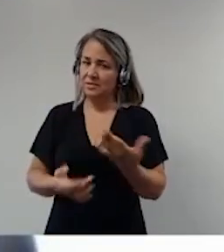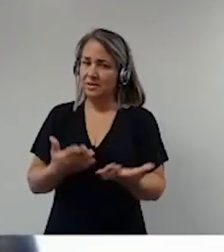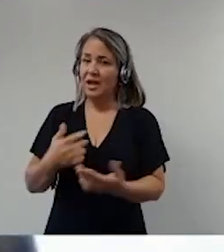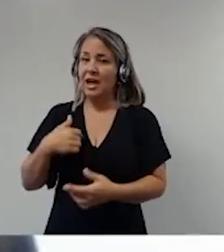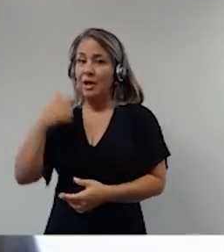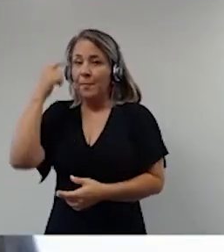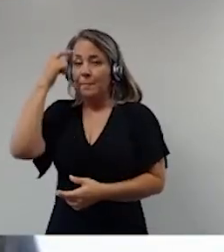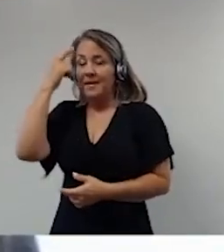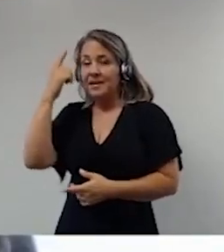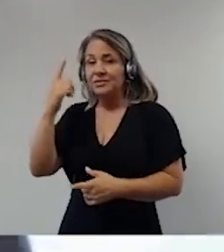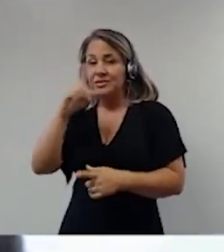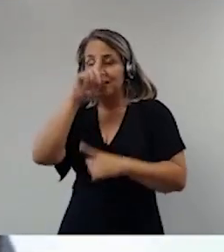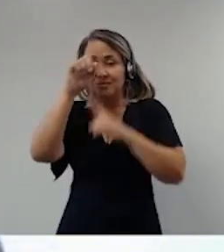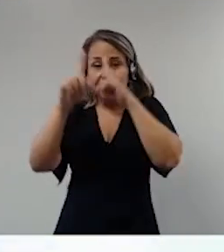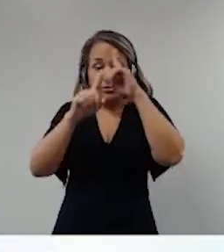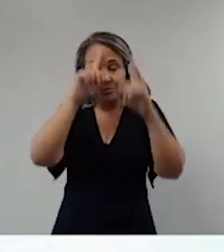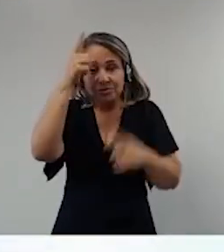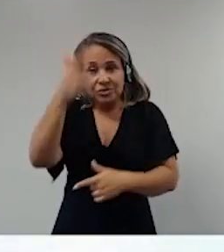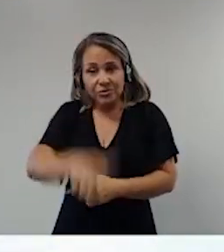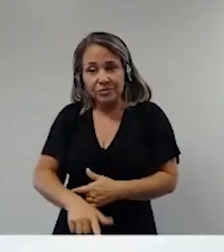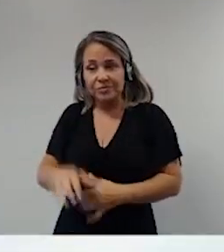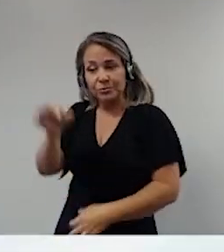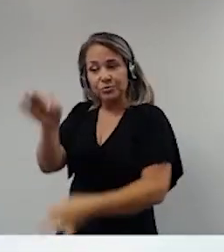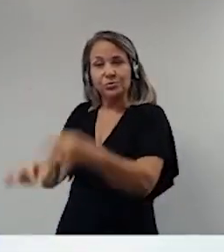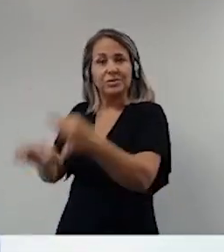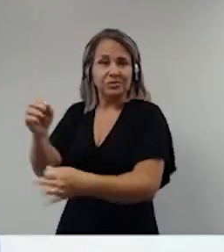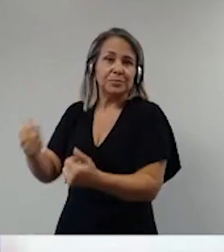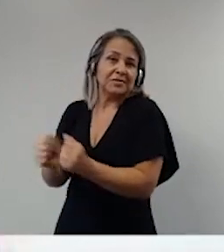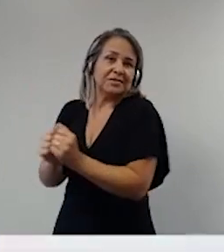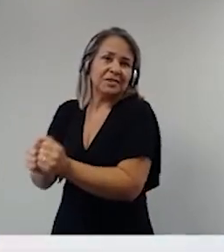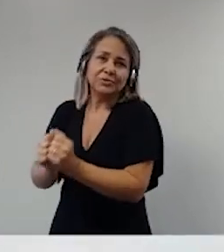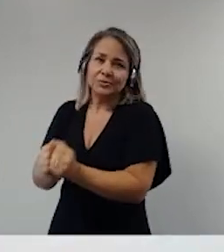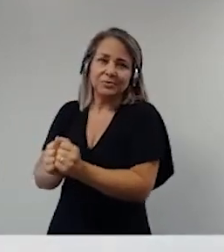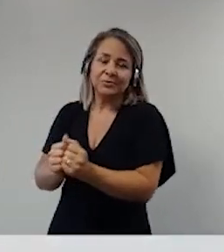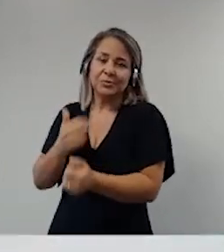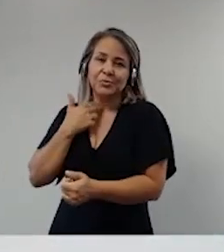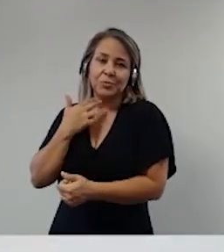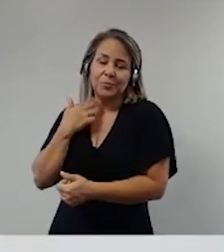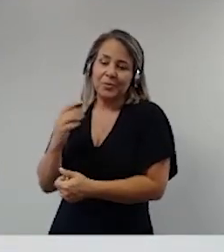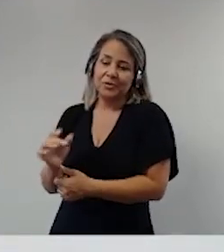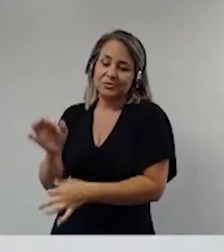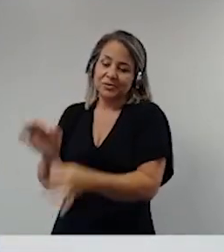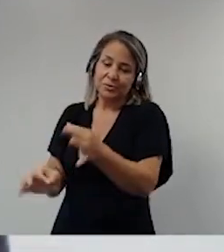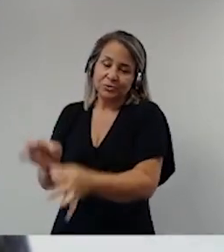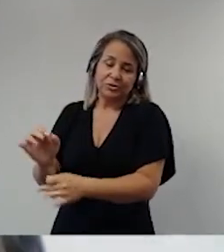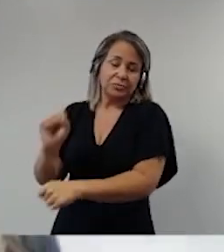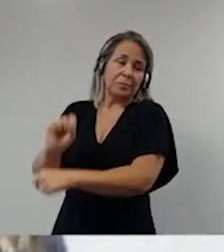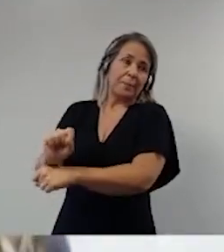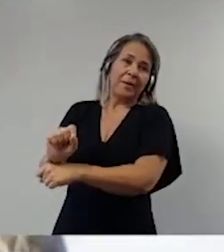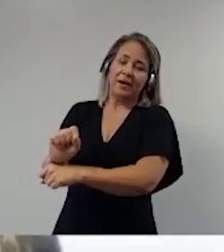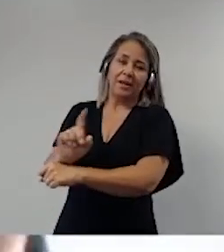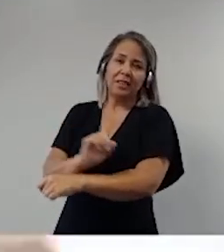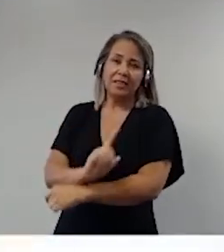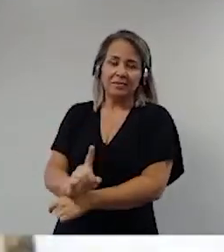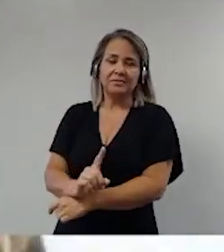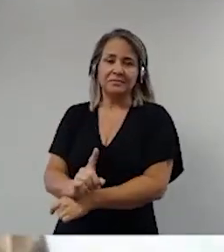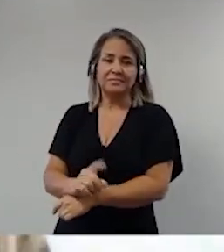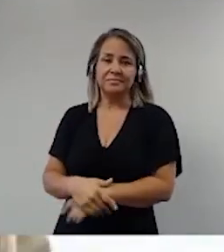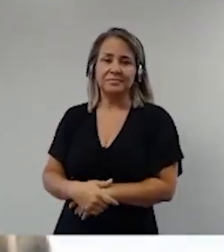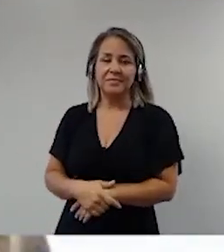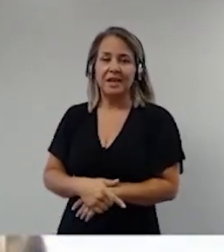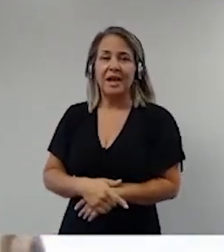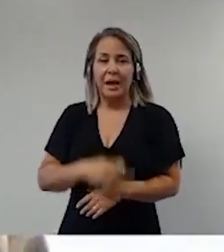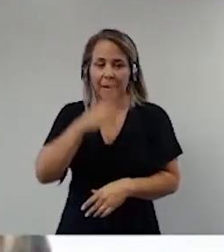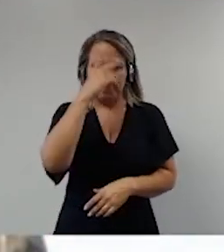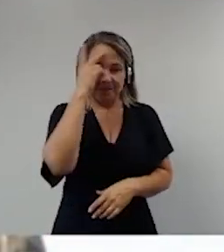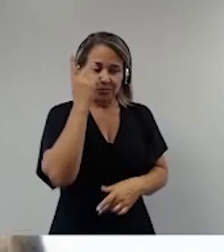que a grande reinvenção, e o jurídico tem que acompanhar isso. O jurídico não pode ser um jurídico de cabeça fechada. Uma pessoa de